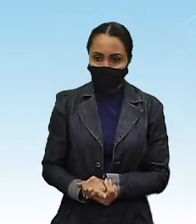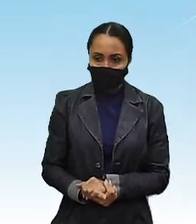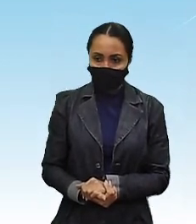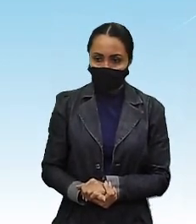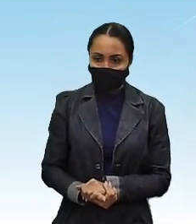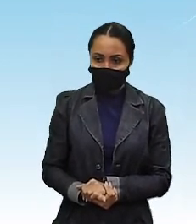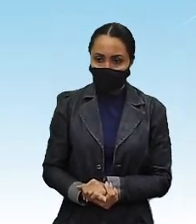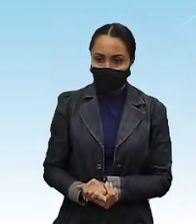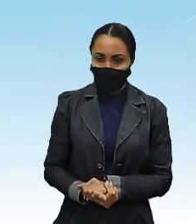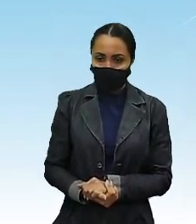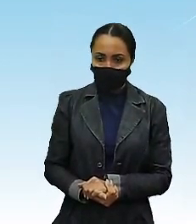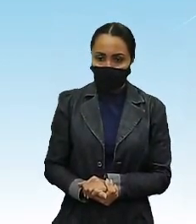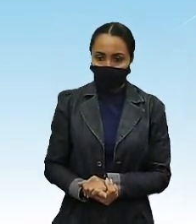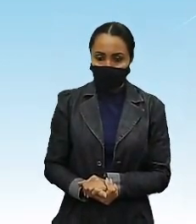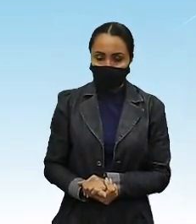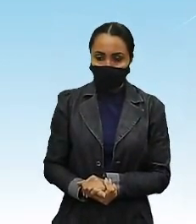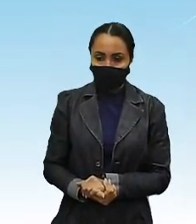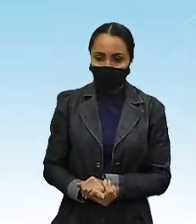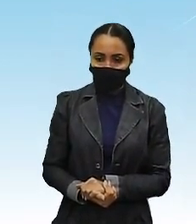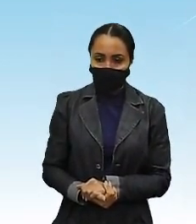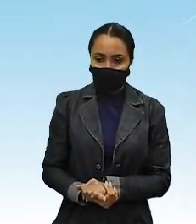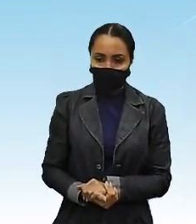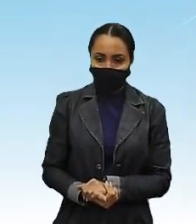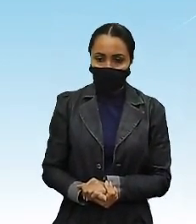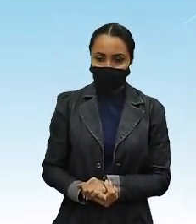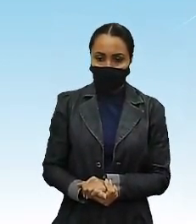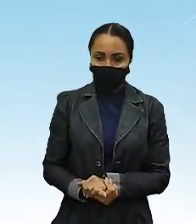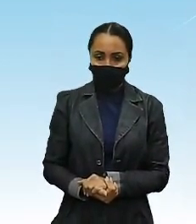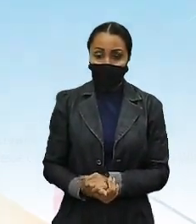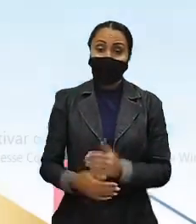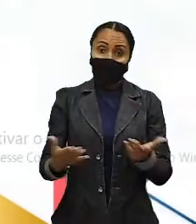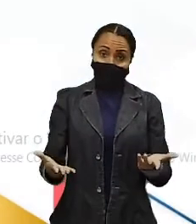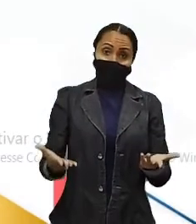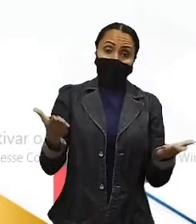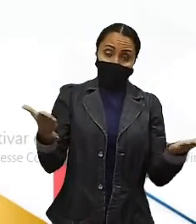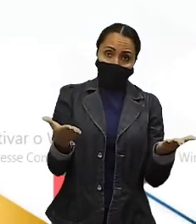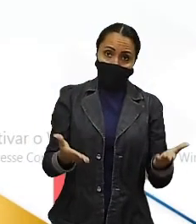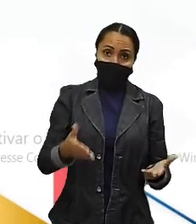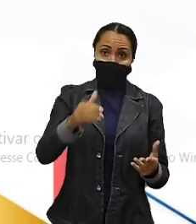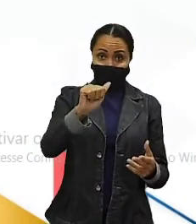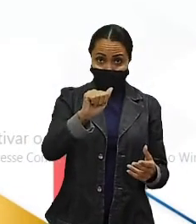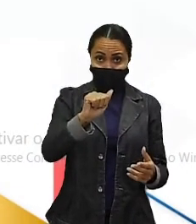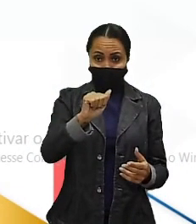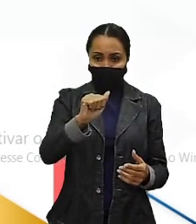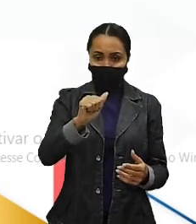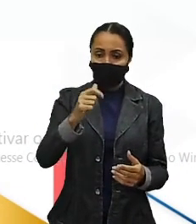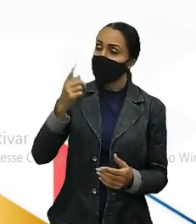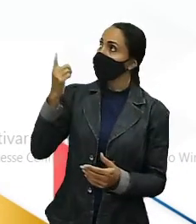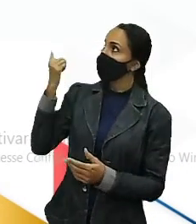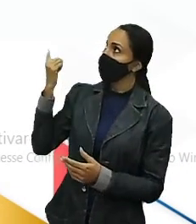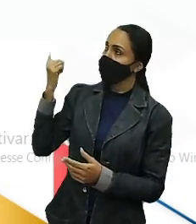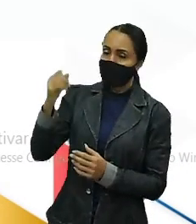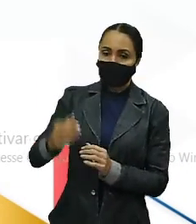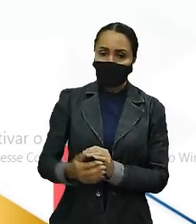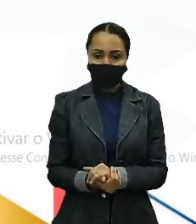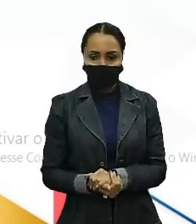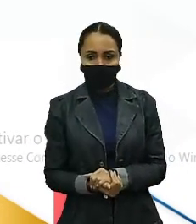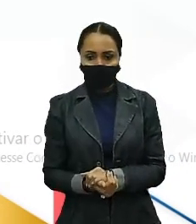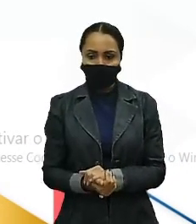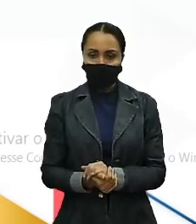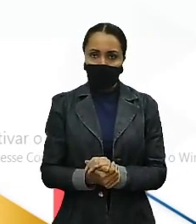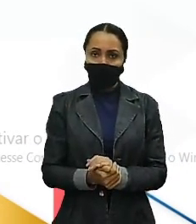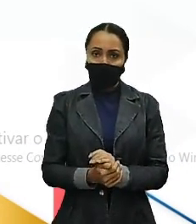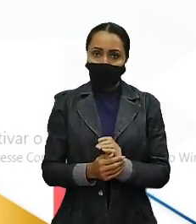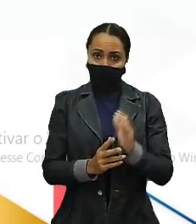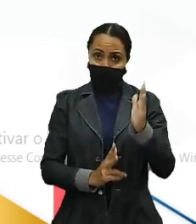Desculpa, faltou o último para eu mostrar para vocês, que é esse da letra A. Ih, esqueci do bichinho? Ó, esse cara aqui, ó, você corta